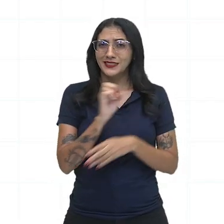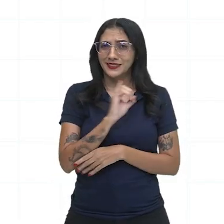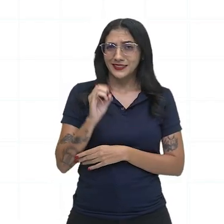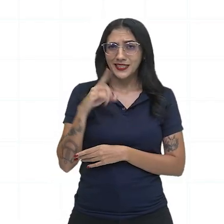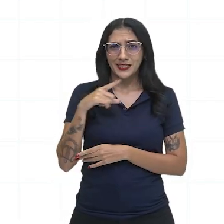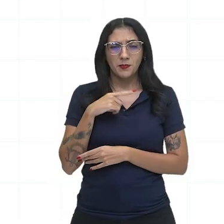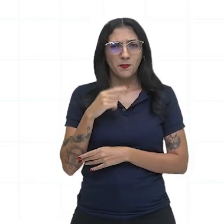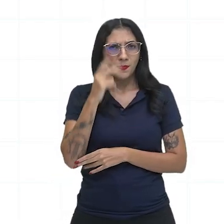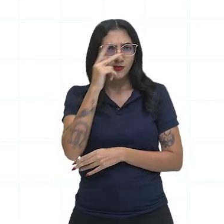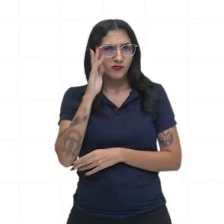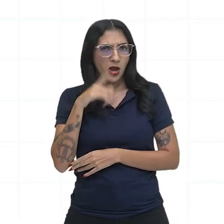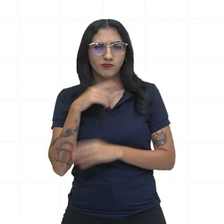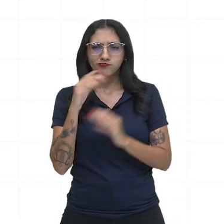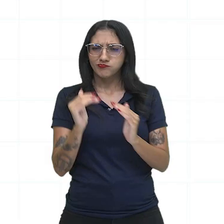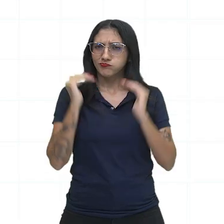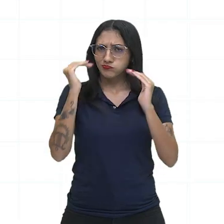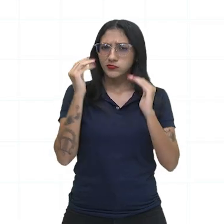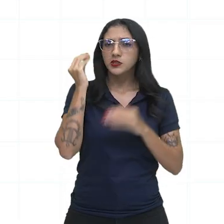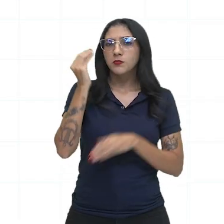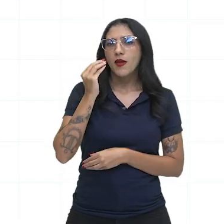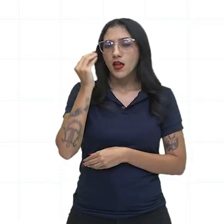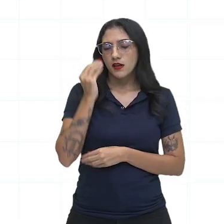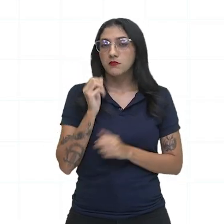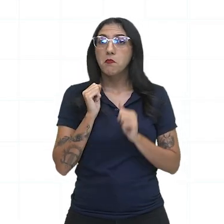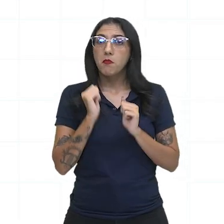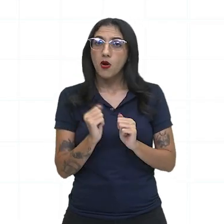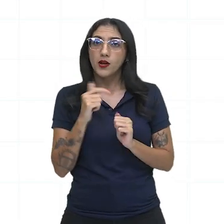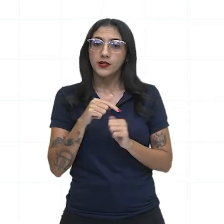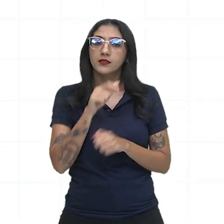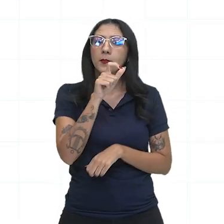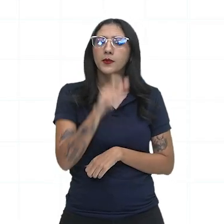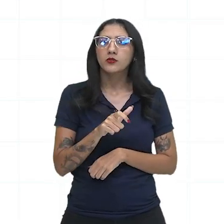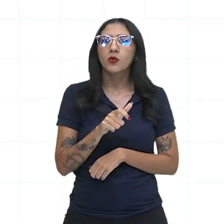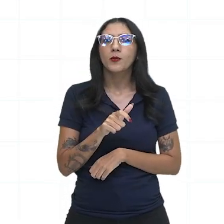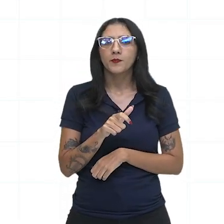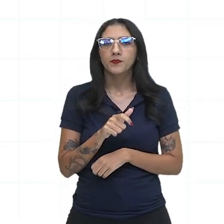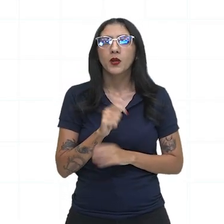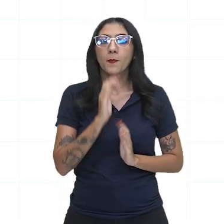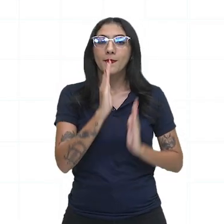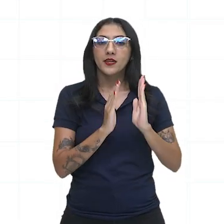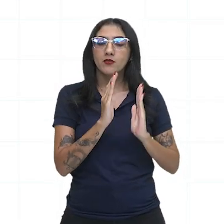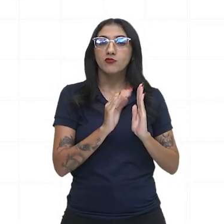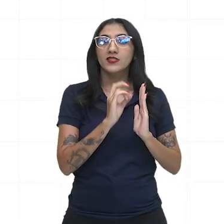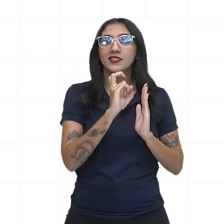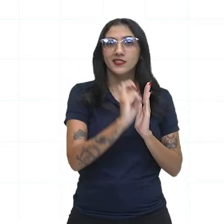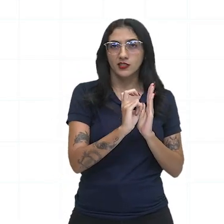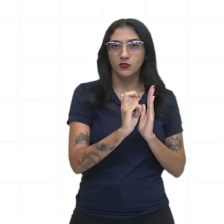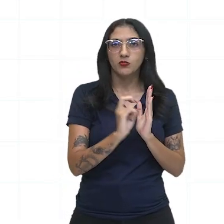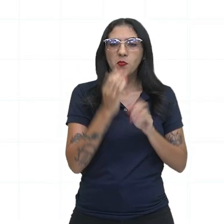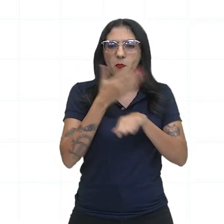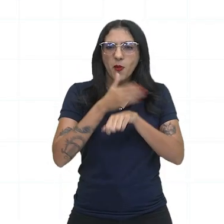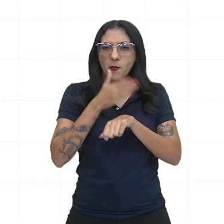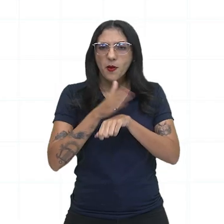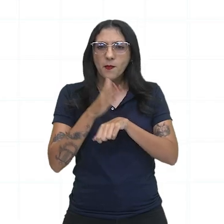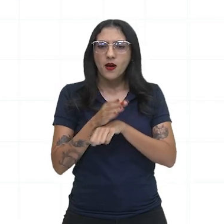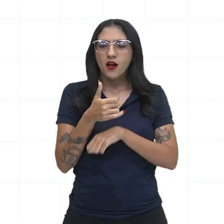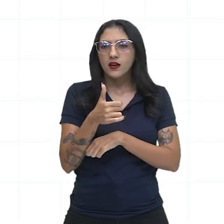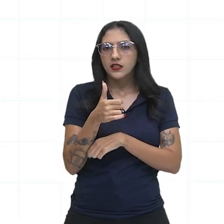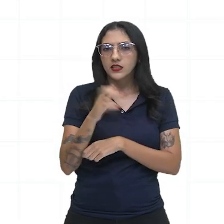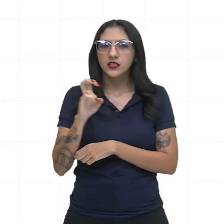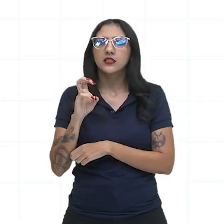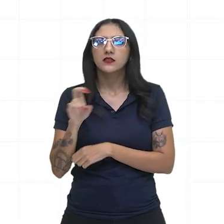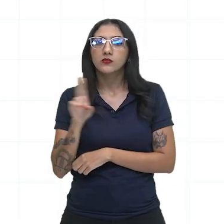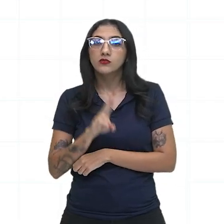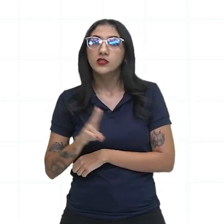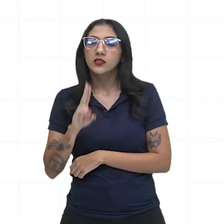no avançado, pode ser que o professor coloque aí atividades como 5 séries de 15 repetições com uma